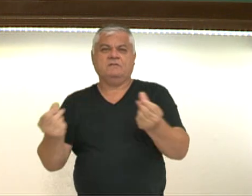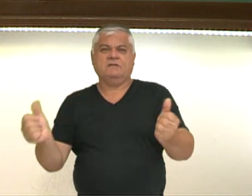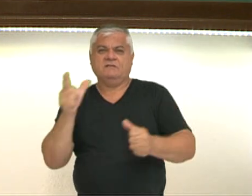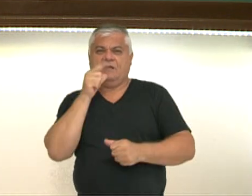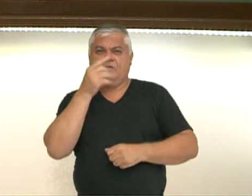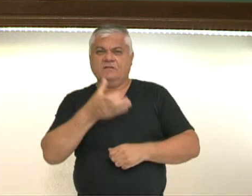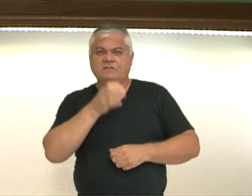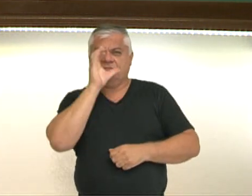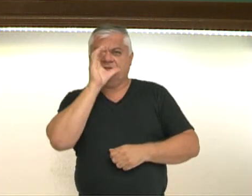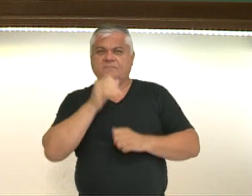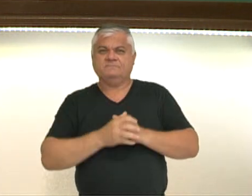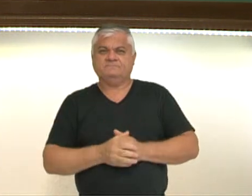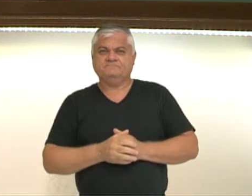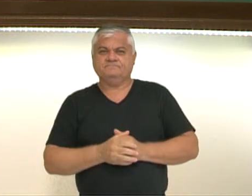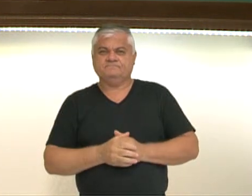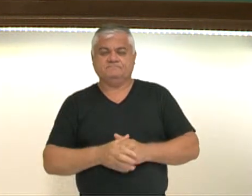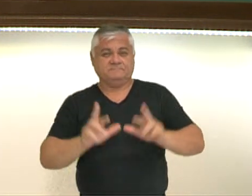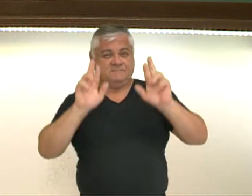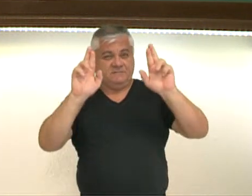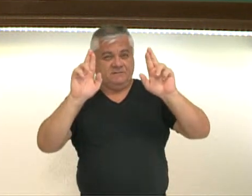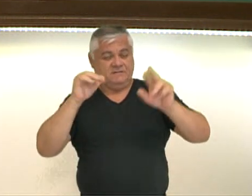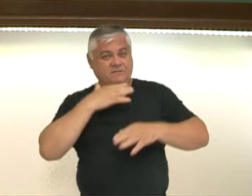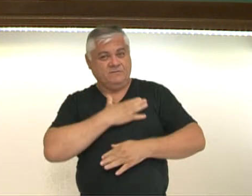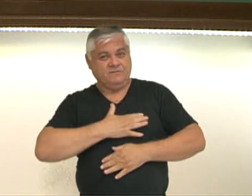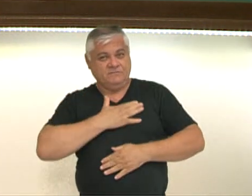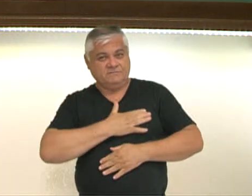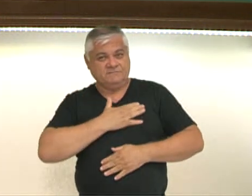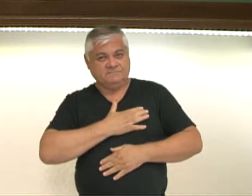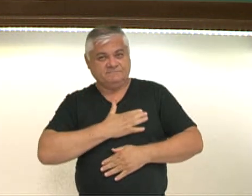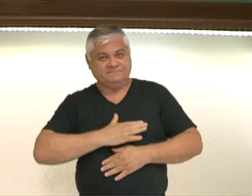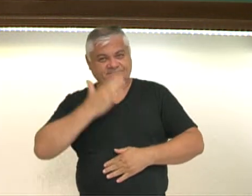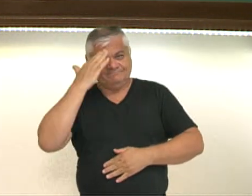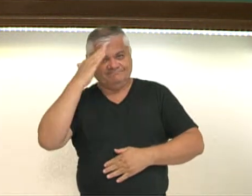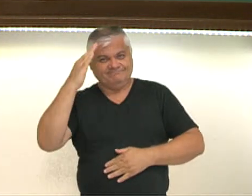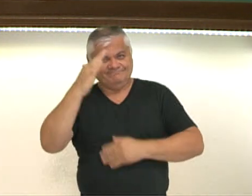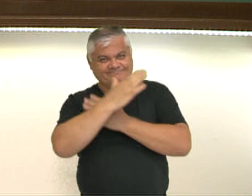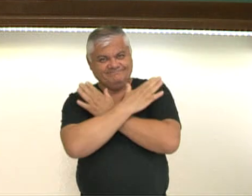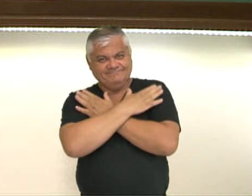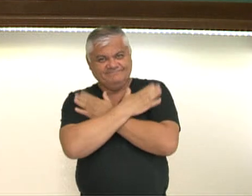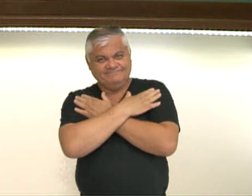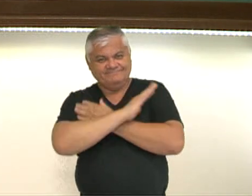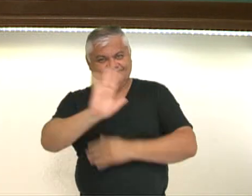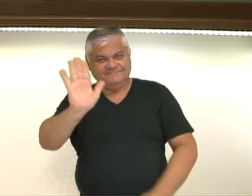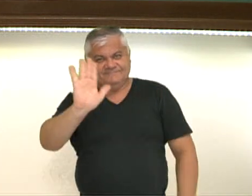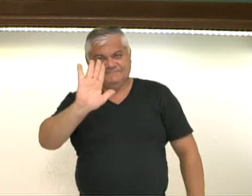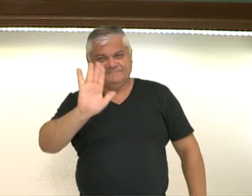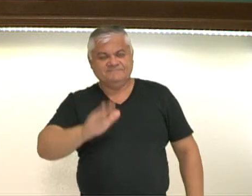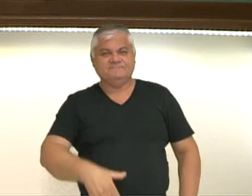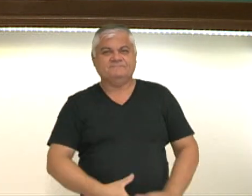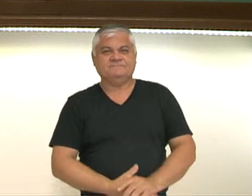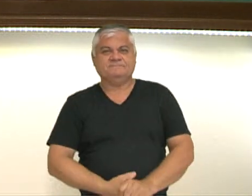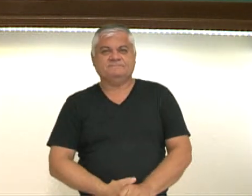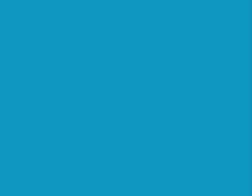nós consumimos. Beleza? Espero que vocês tenham gostado. Fica aqui um grande abraço e até a próxima.